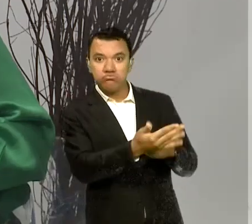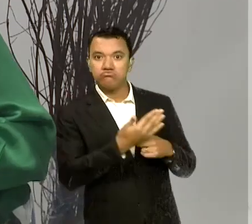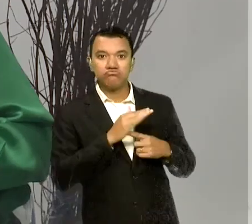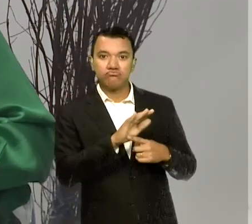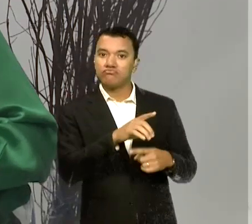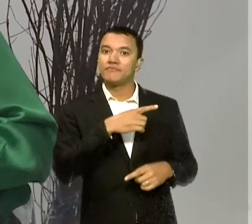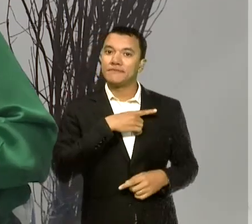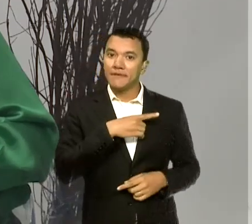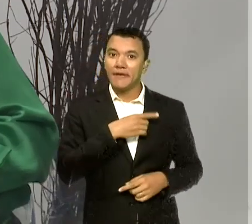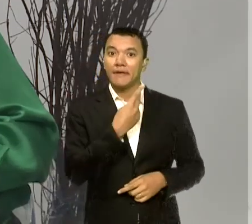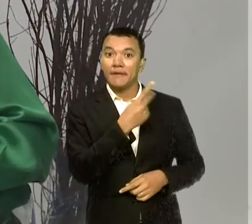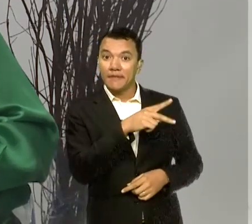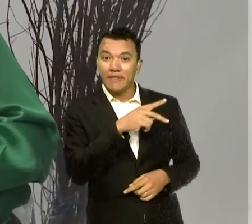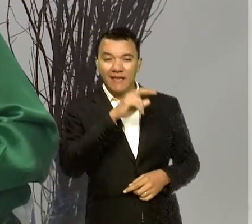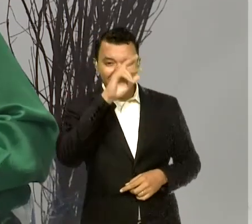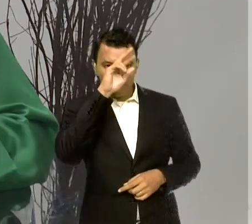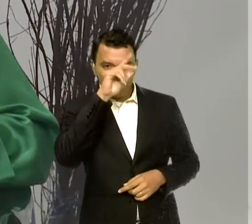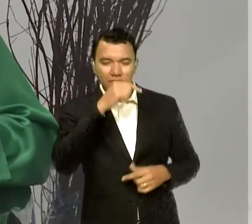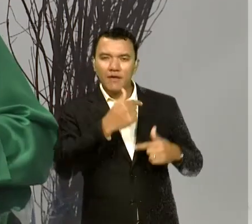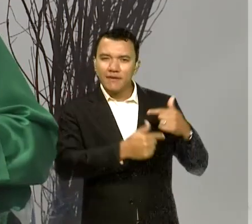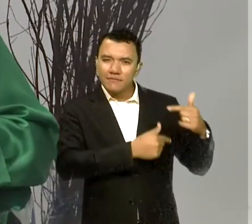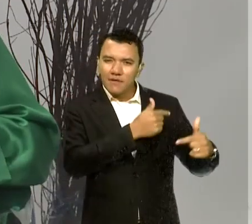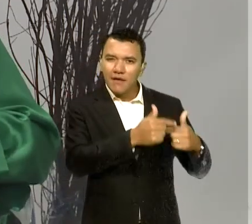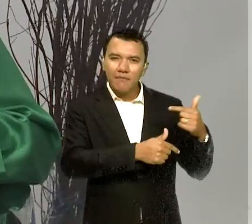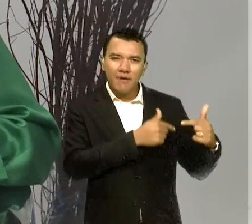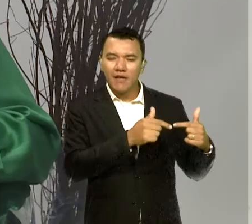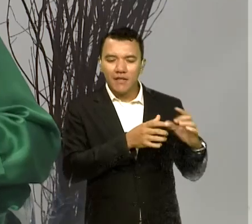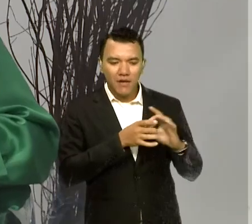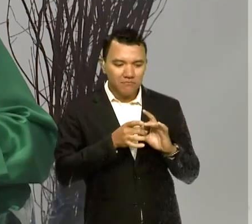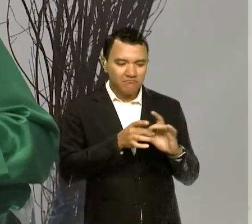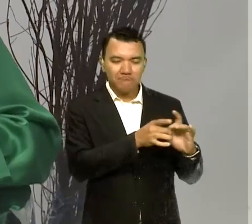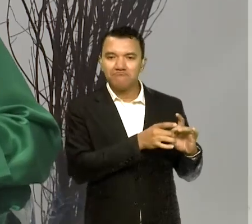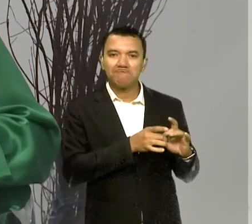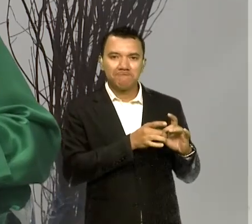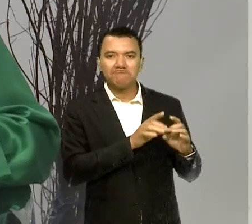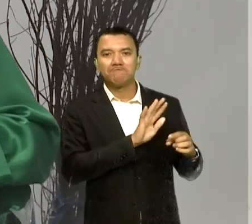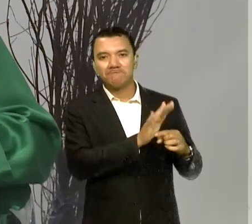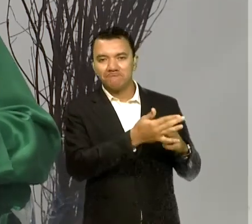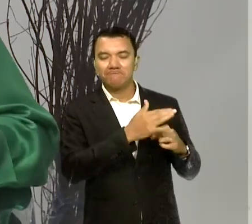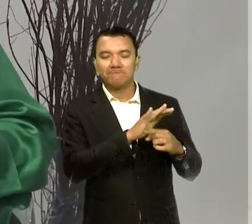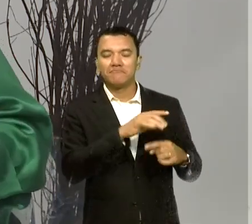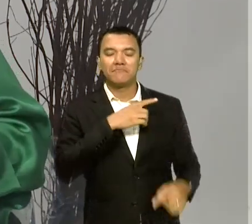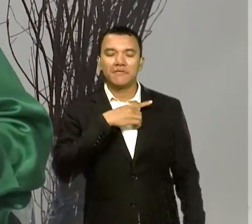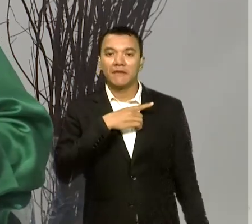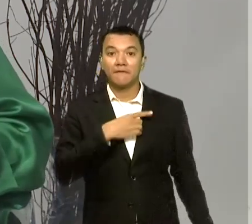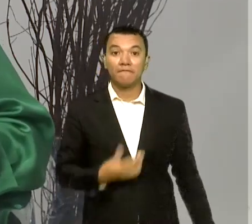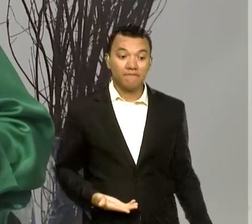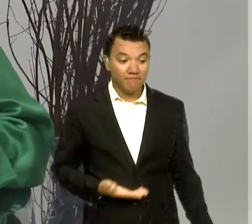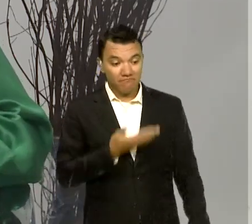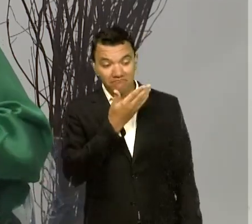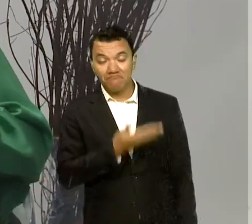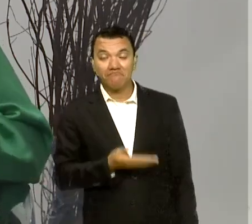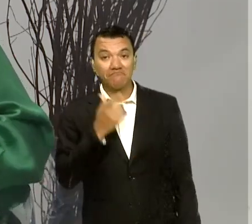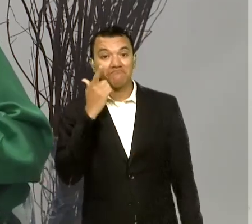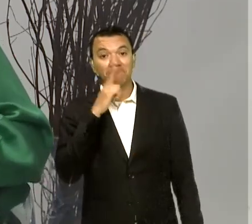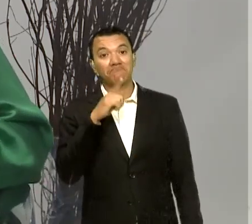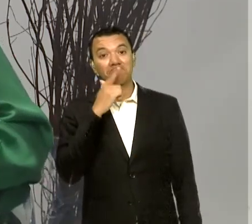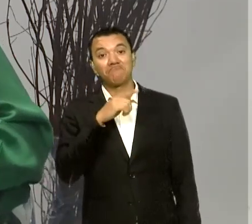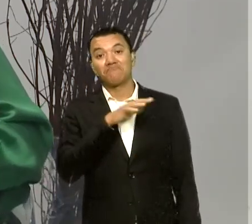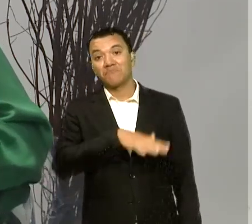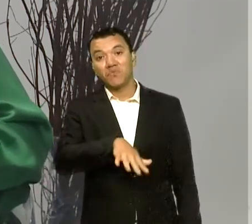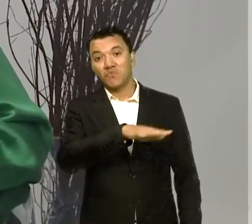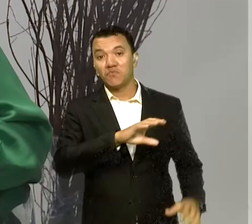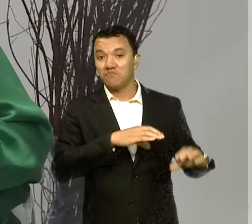O instinto desse pequeno inseto é trabalhar coletivamente e o resultado é positivo para toda